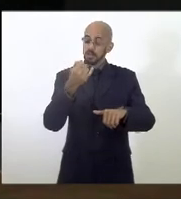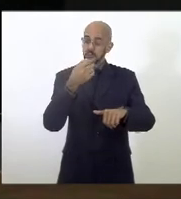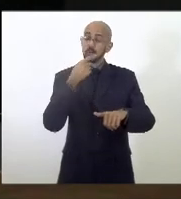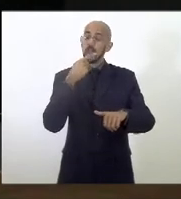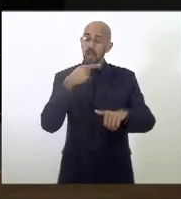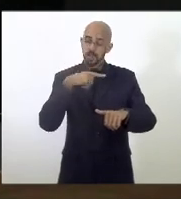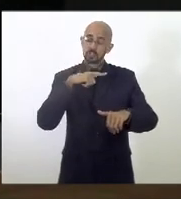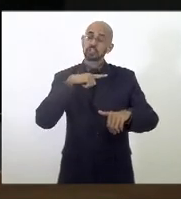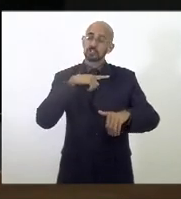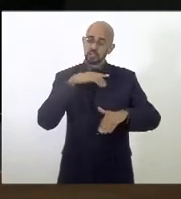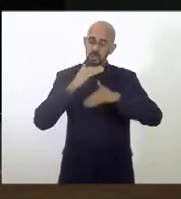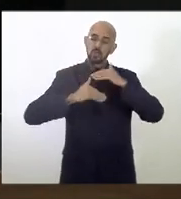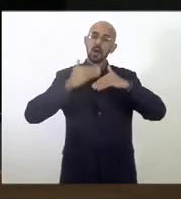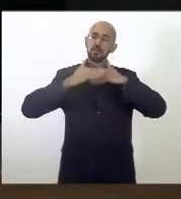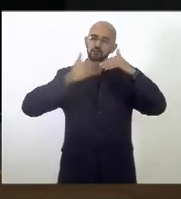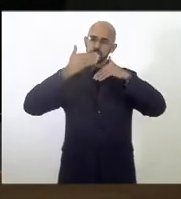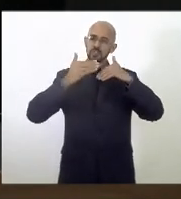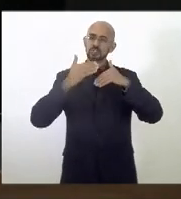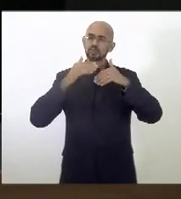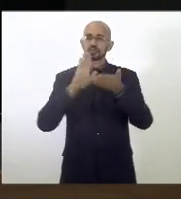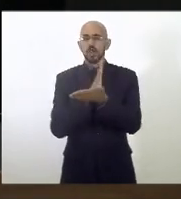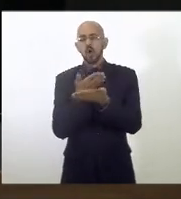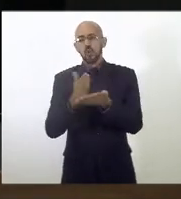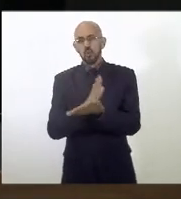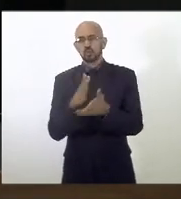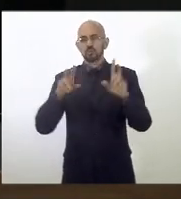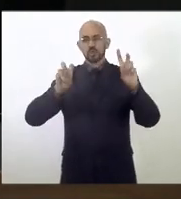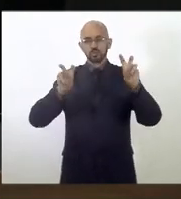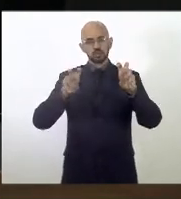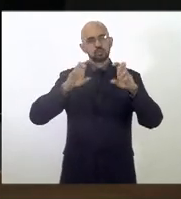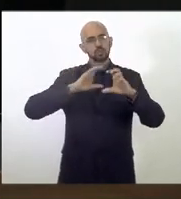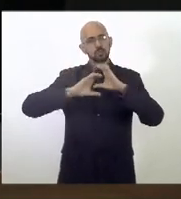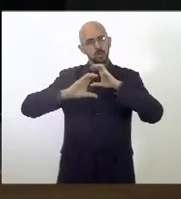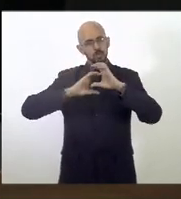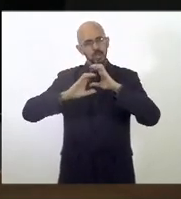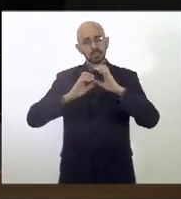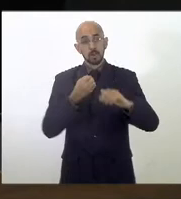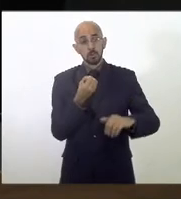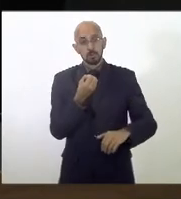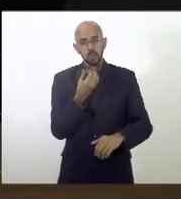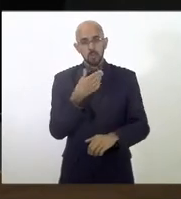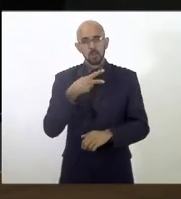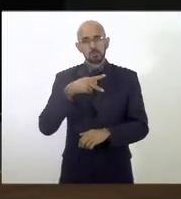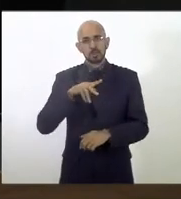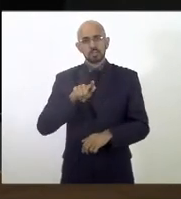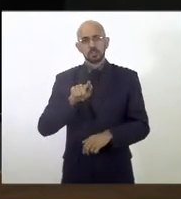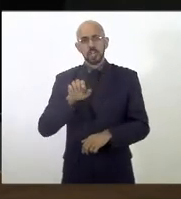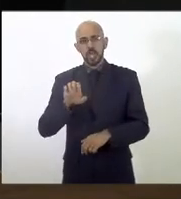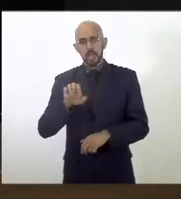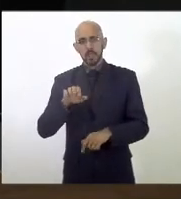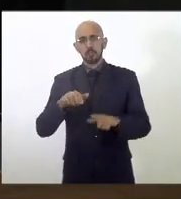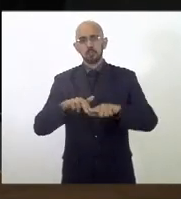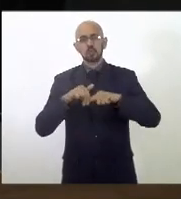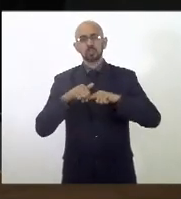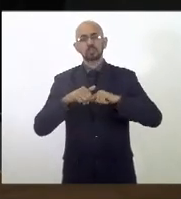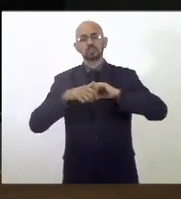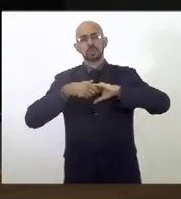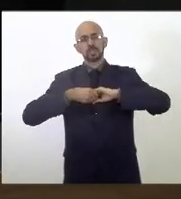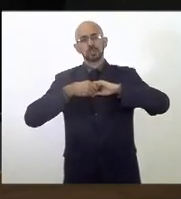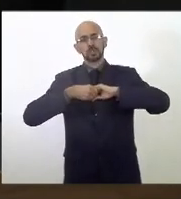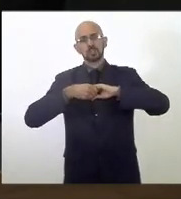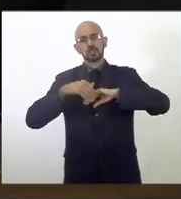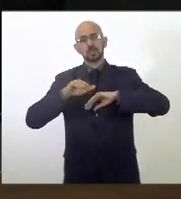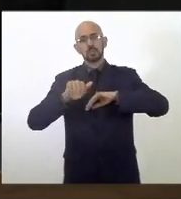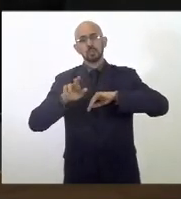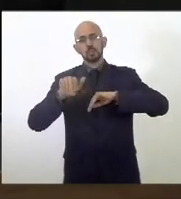pautas com o bom diálogo com a PGE. Então, aqui, uma saudação ao nosso Bruno. Está conosco também